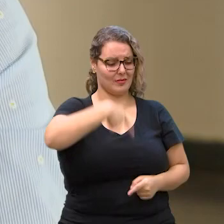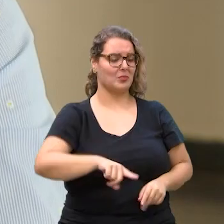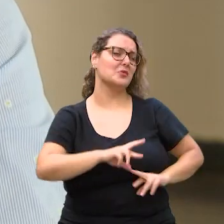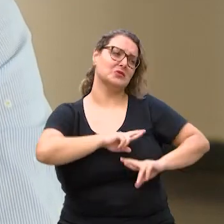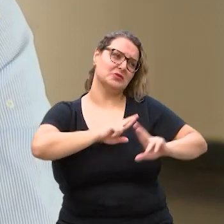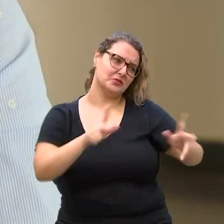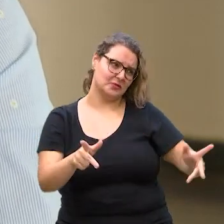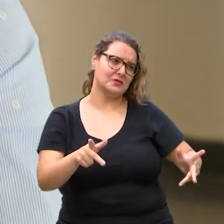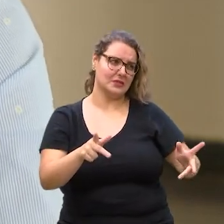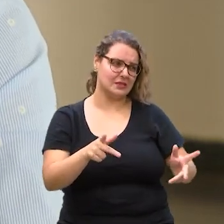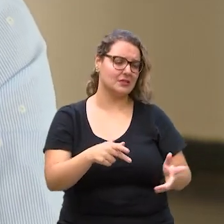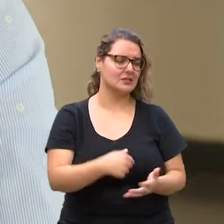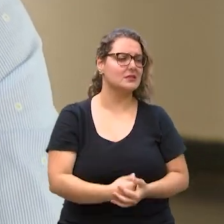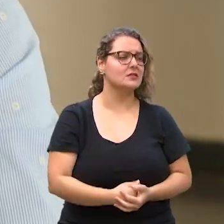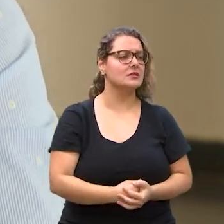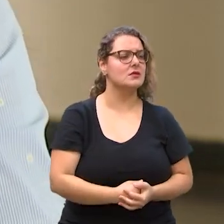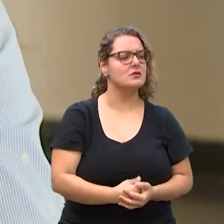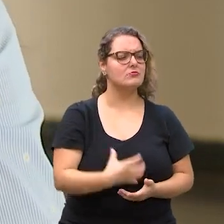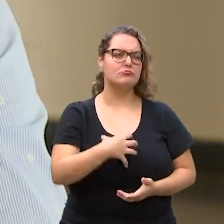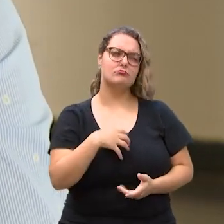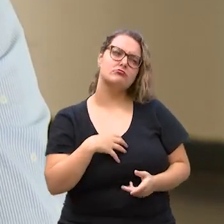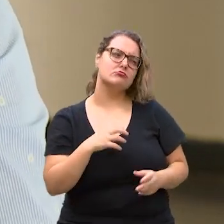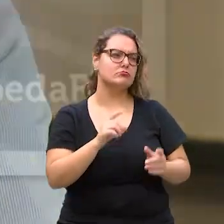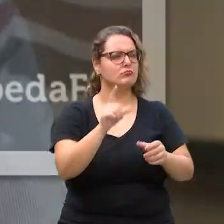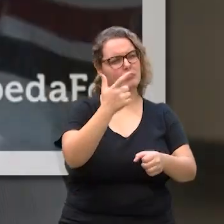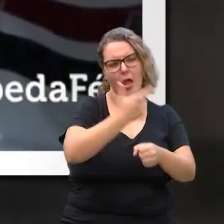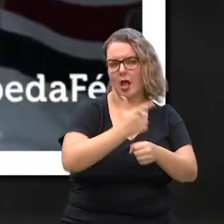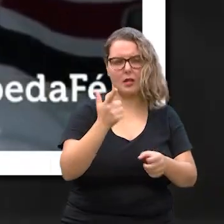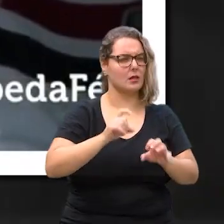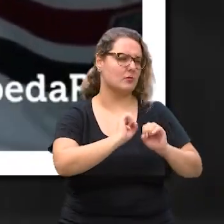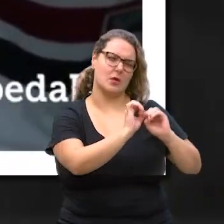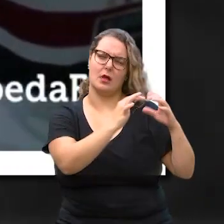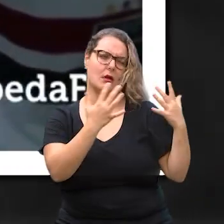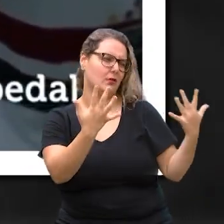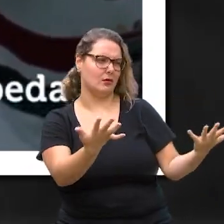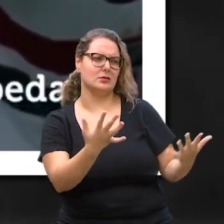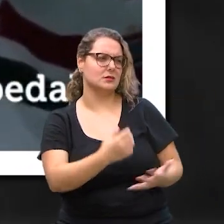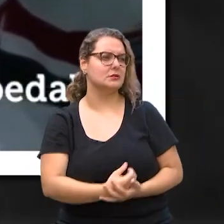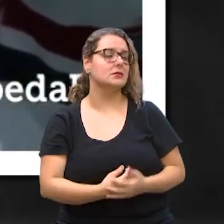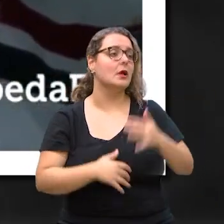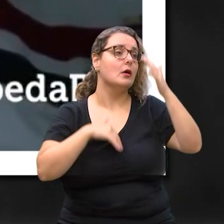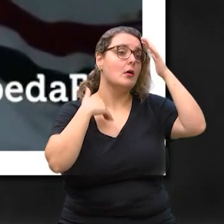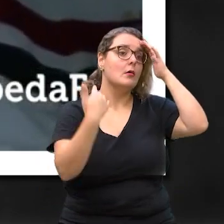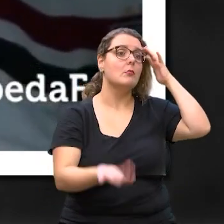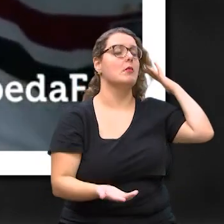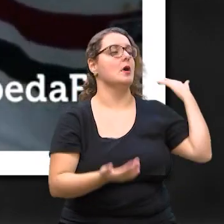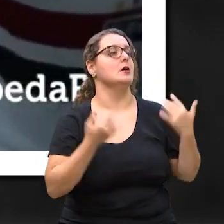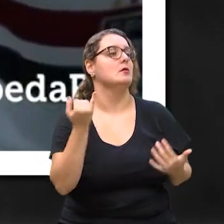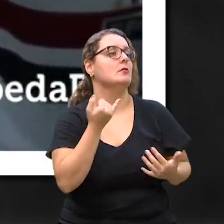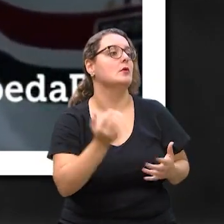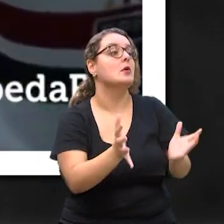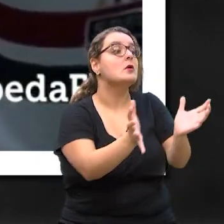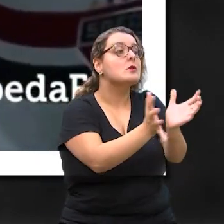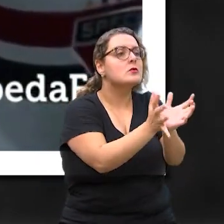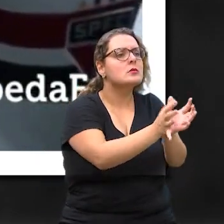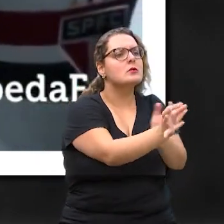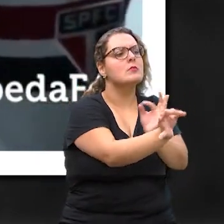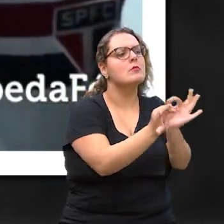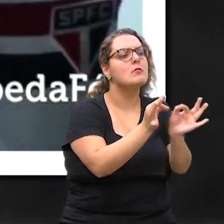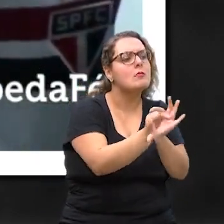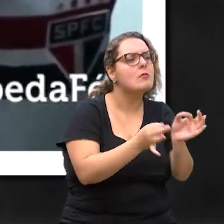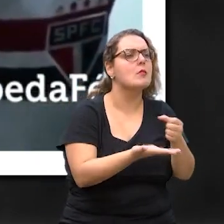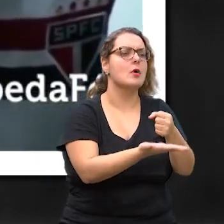diferentes, personalidades diferentes, então, de alguma forma, alguma liderança vai surgir ali naquele momento, mas é importante que o time tenha